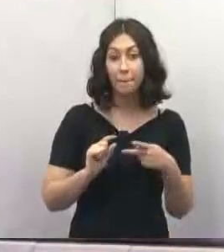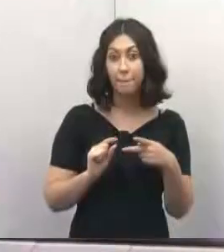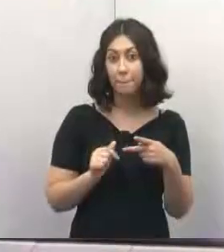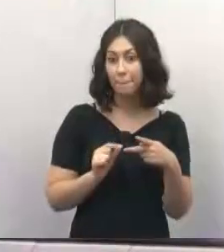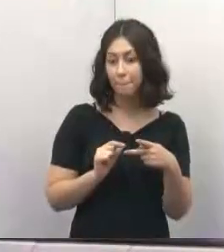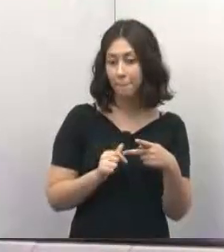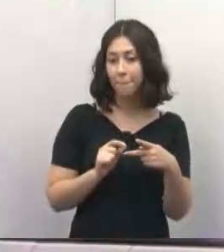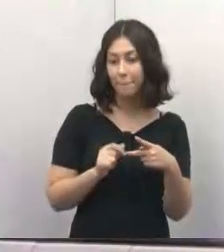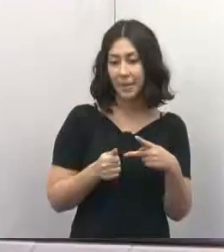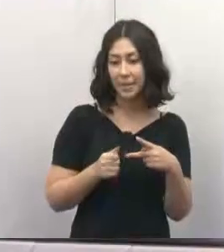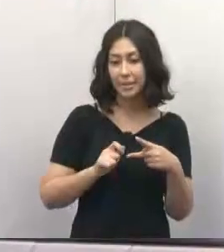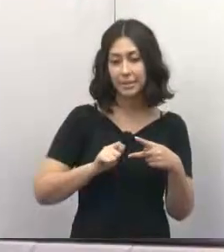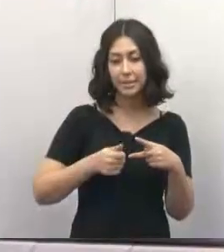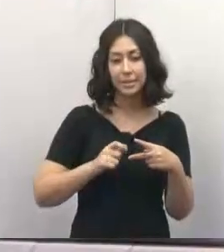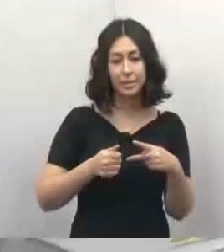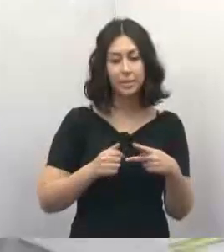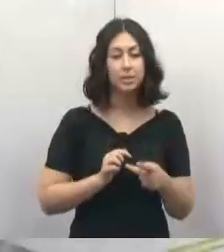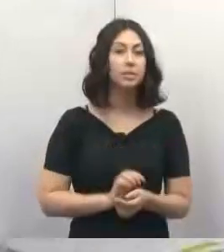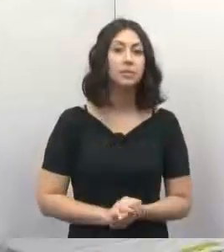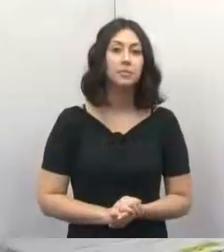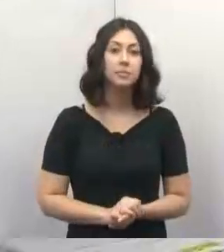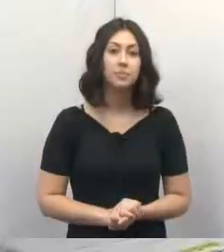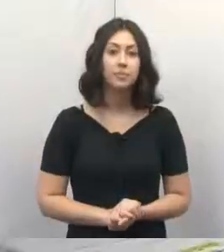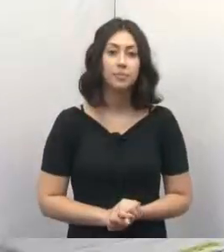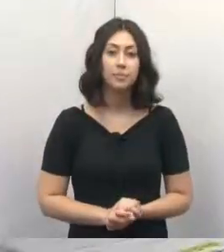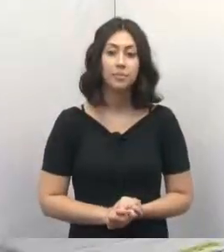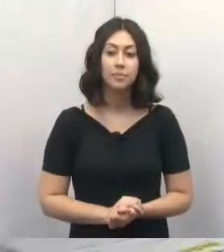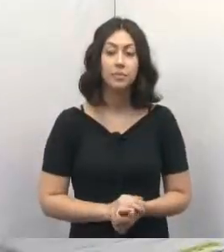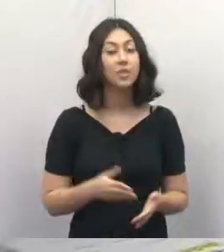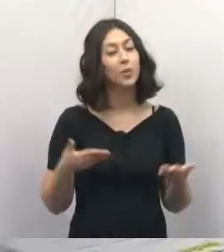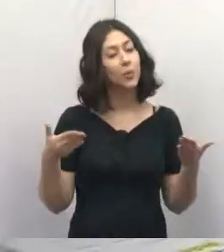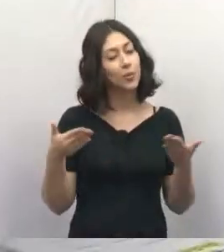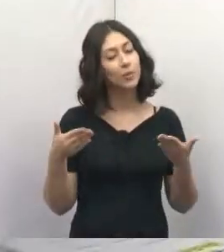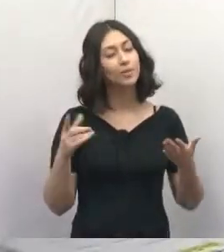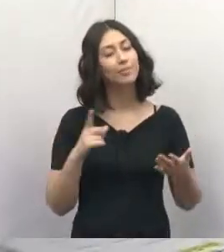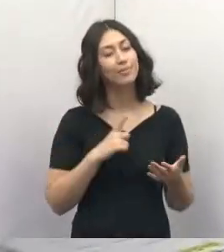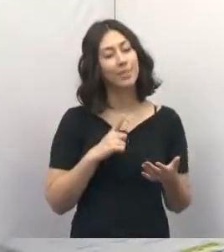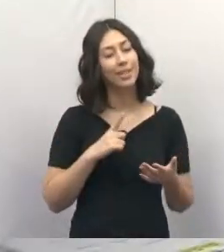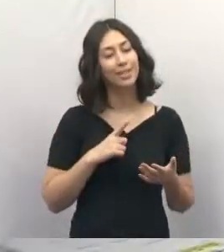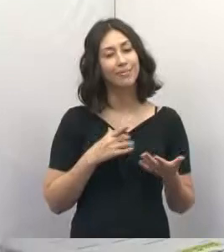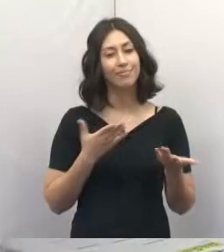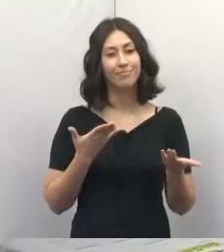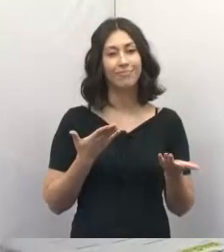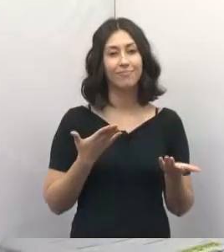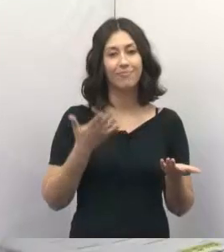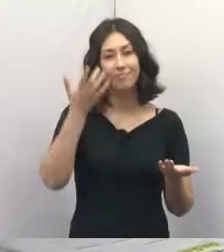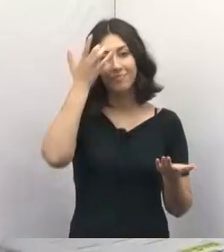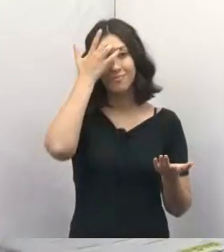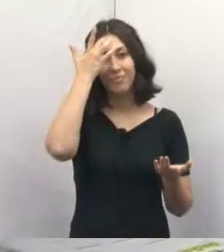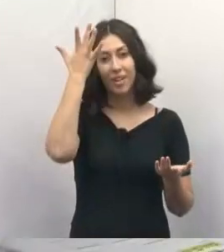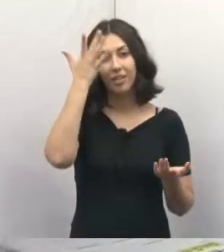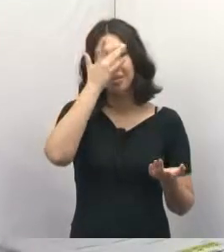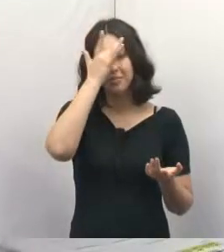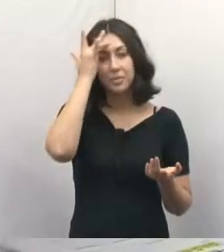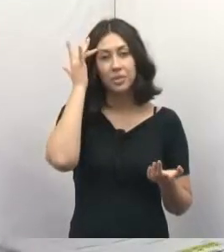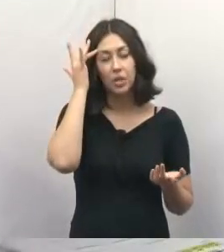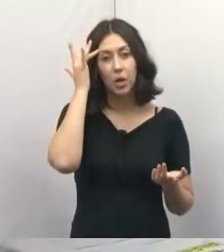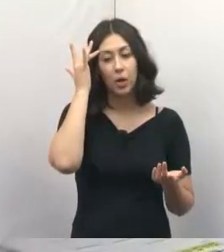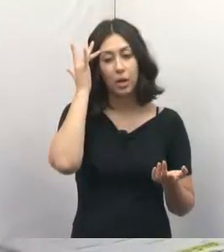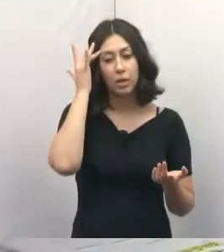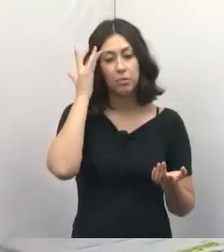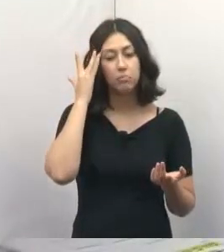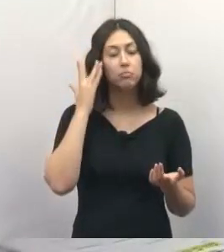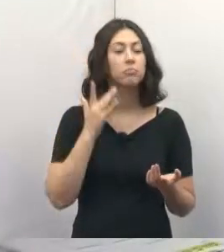esse benefício, né, do PIX, e hoje a gente tem isso muito mais evidente. As pessoas hoje